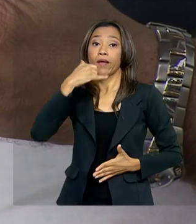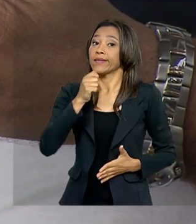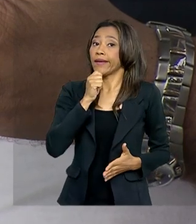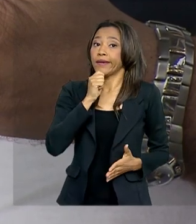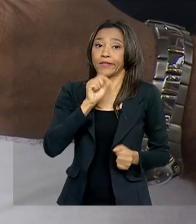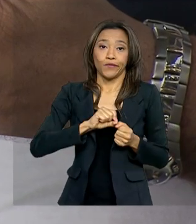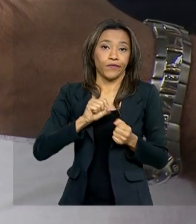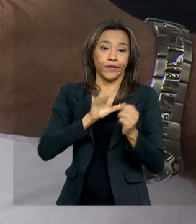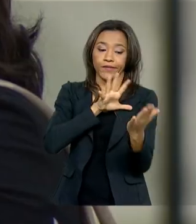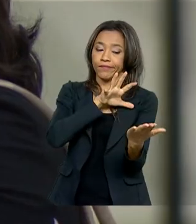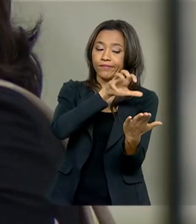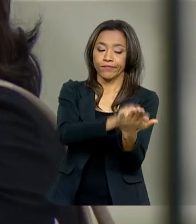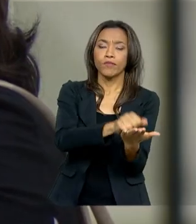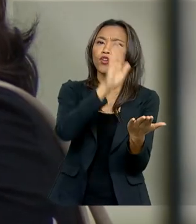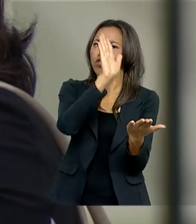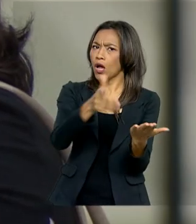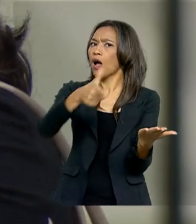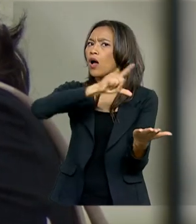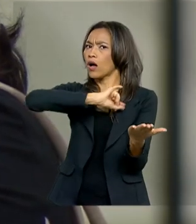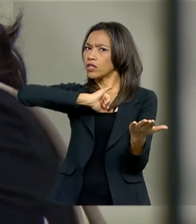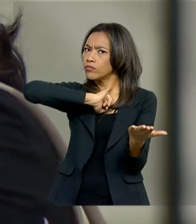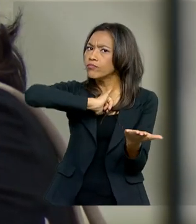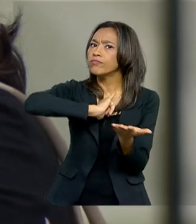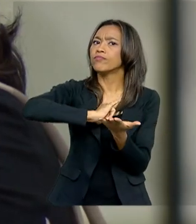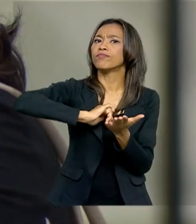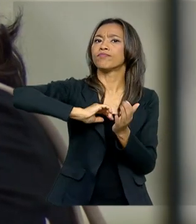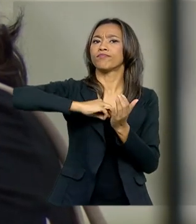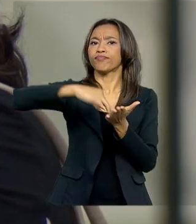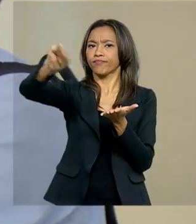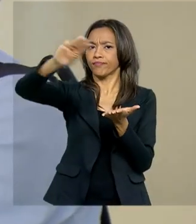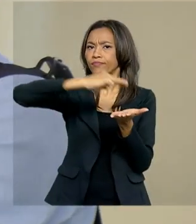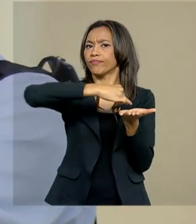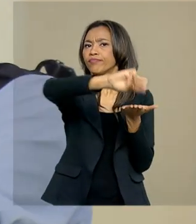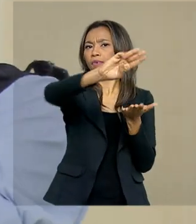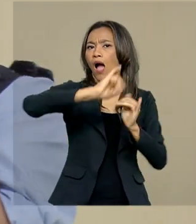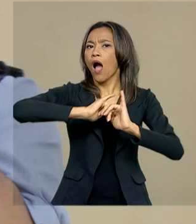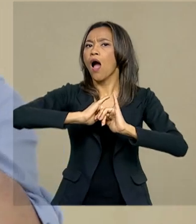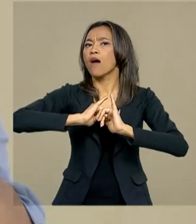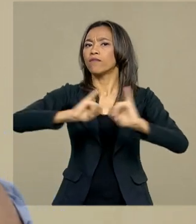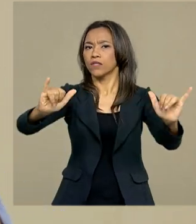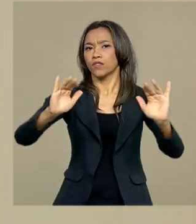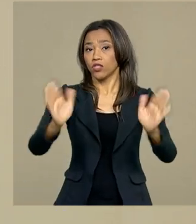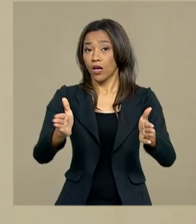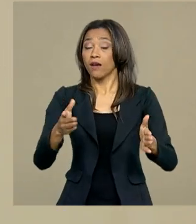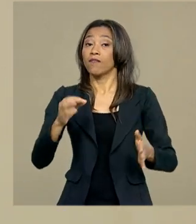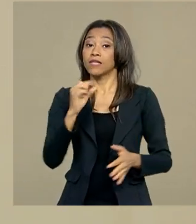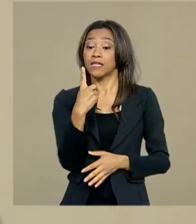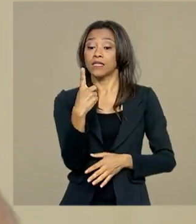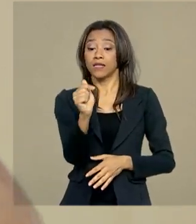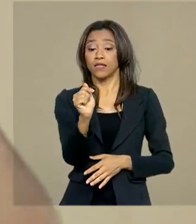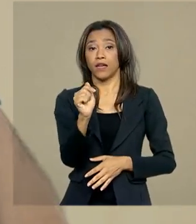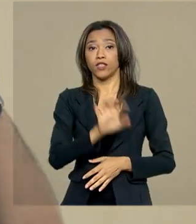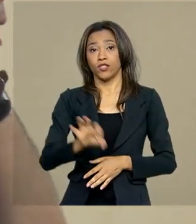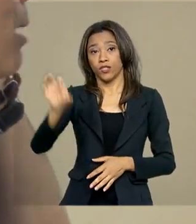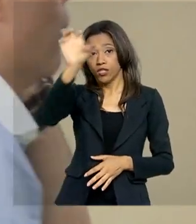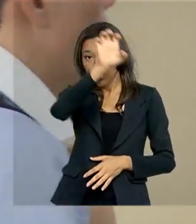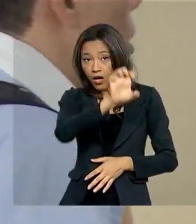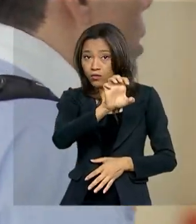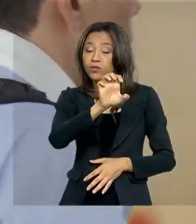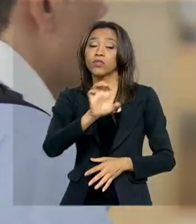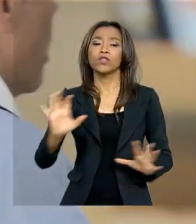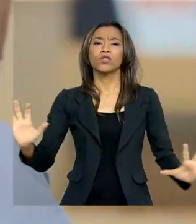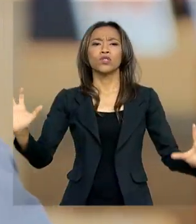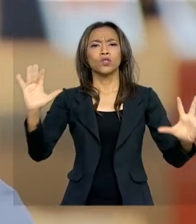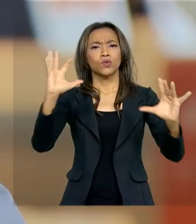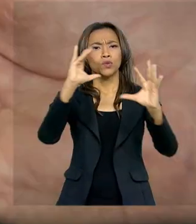cadastro após envio de notificação das prestadoras de telefonia a medida vai afetar 17 estados juntando todas as